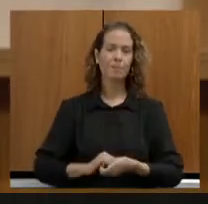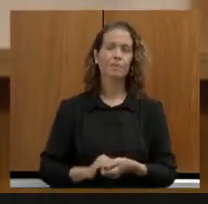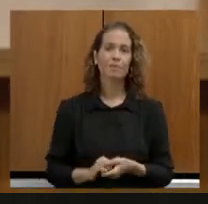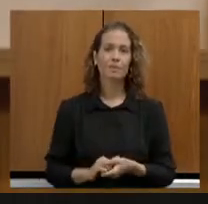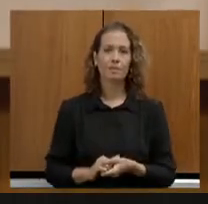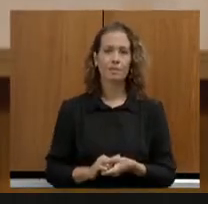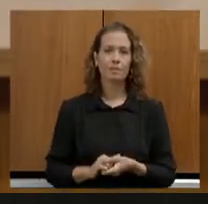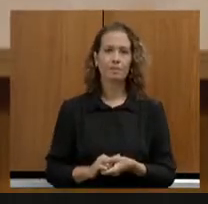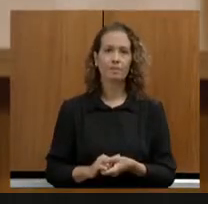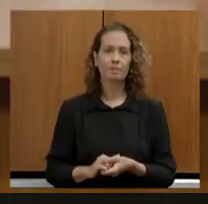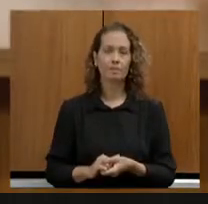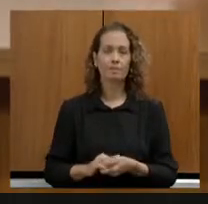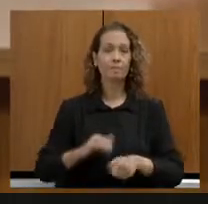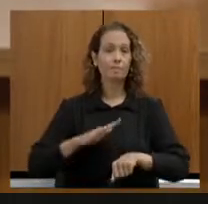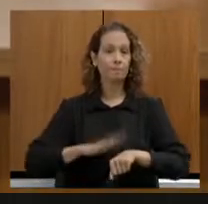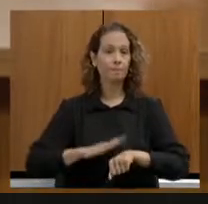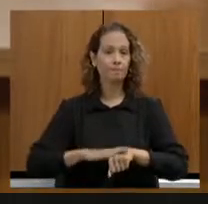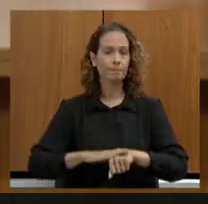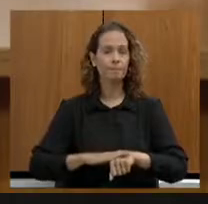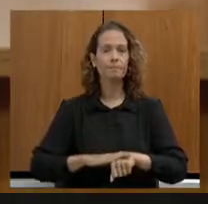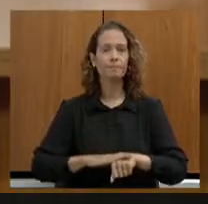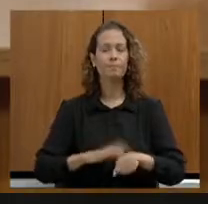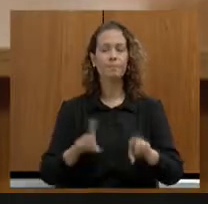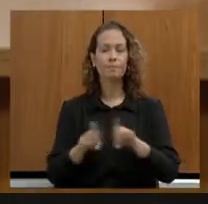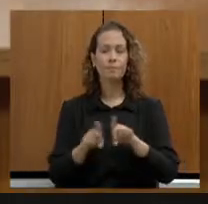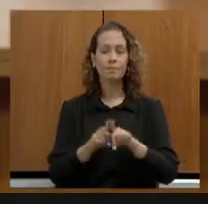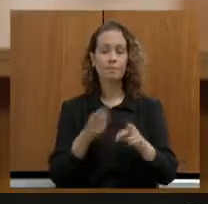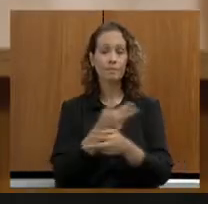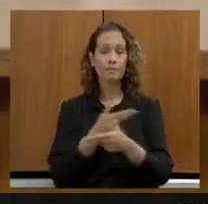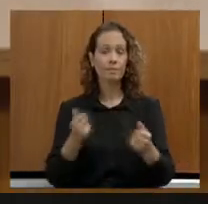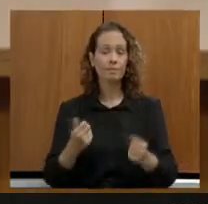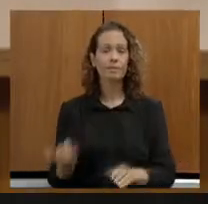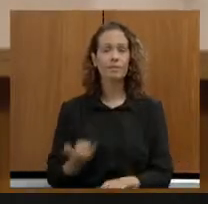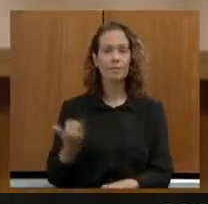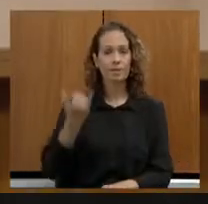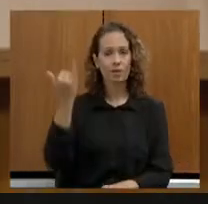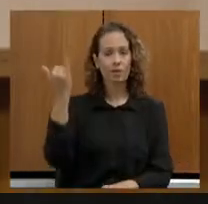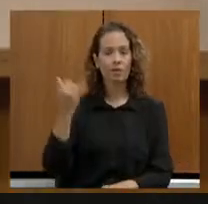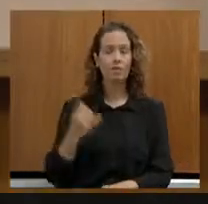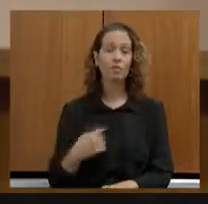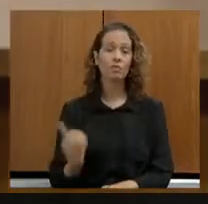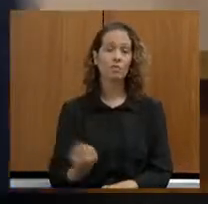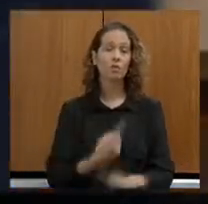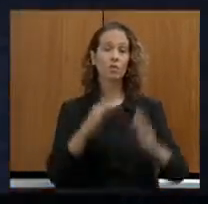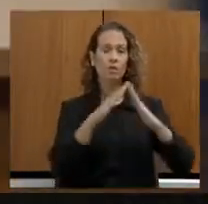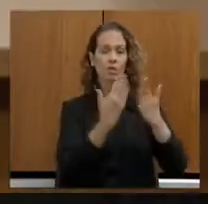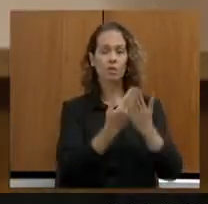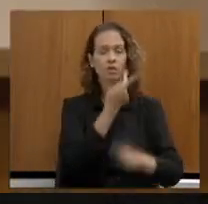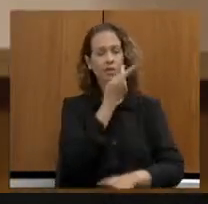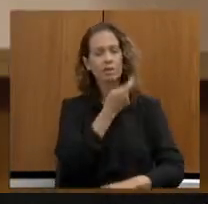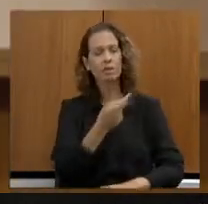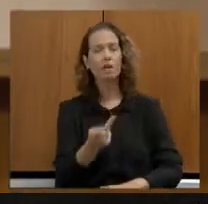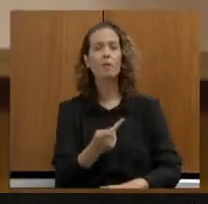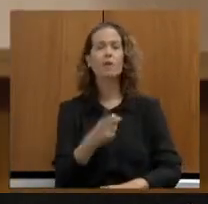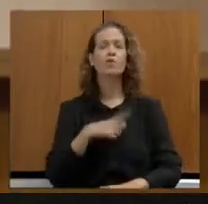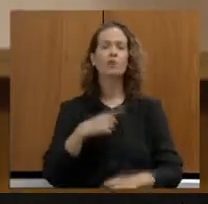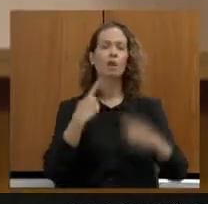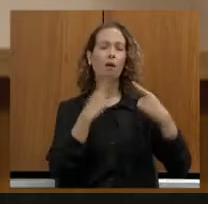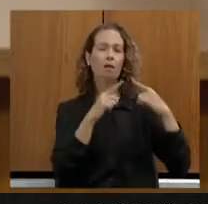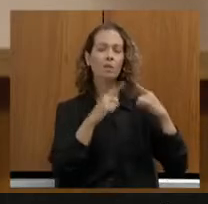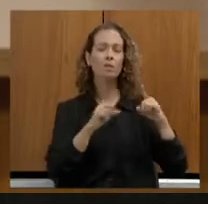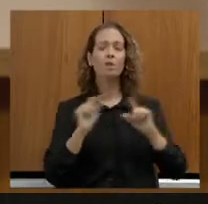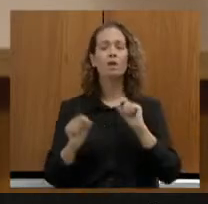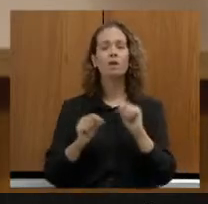fizemos também algo muito importante que a gente recorrentemente quando visita à escola ouvir a reclamação era relacionada